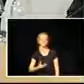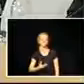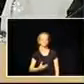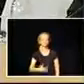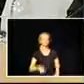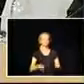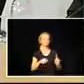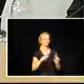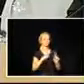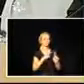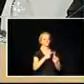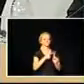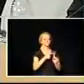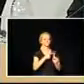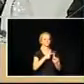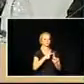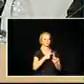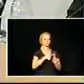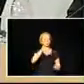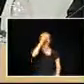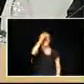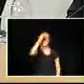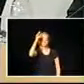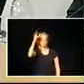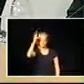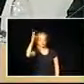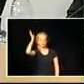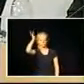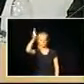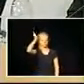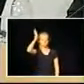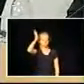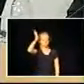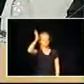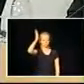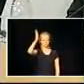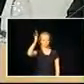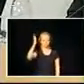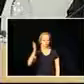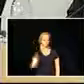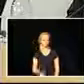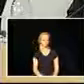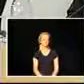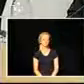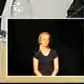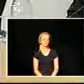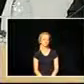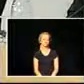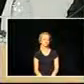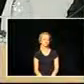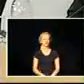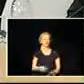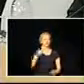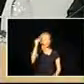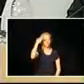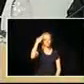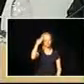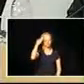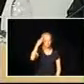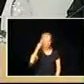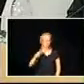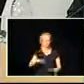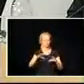1º. O prefeito municipal de Taubaté, né, faz saber que a Câmara Municipal aprova, ele sanciona e promulga a seguinte